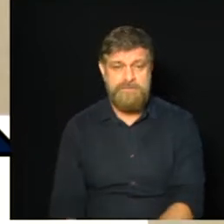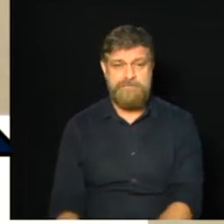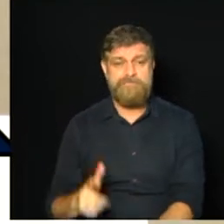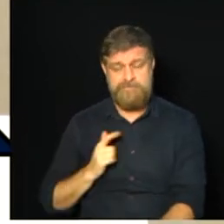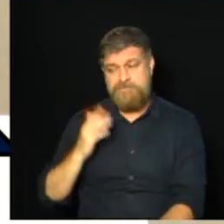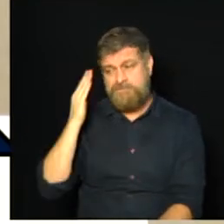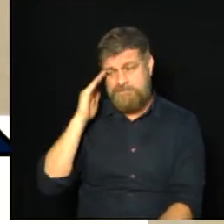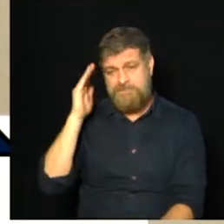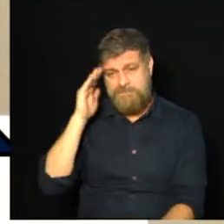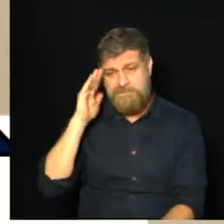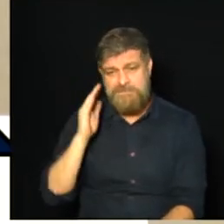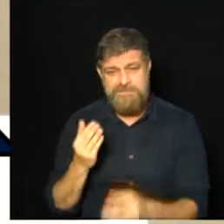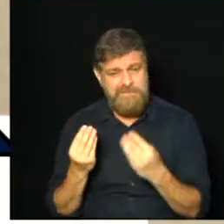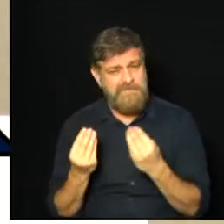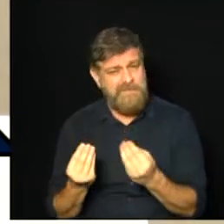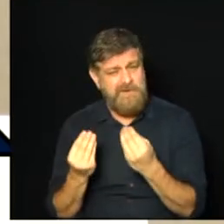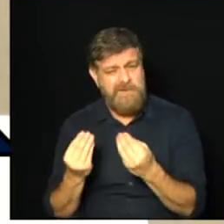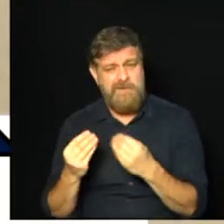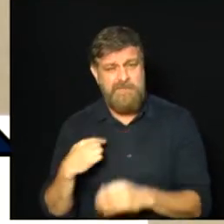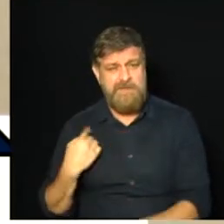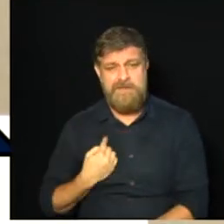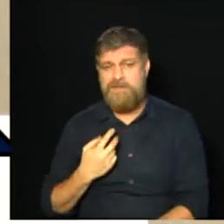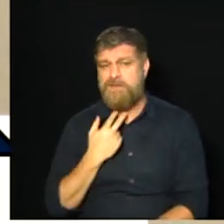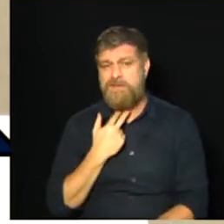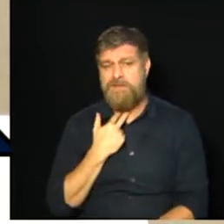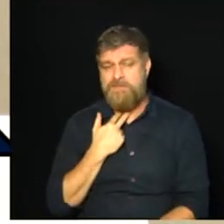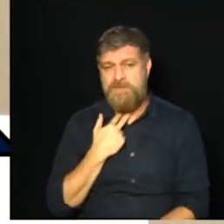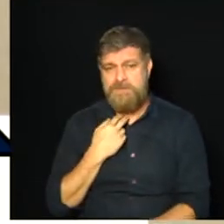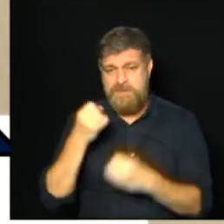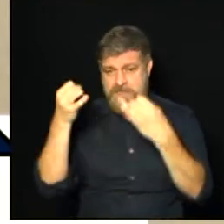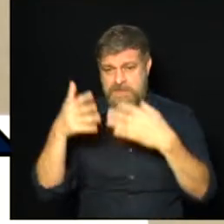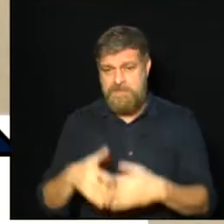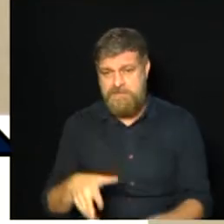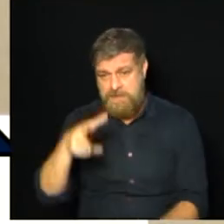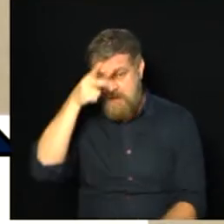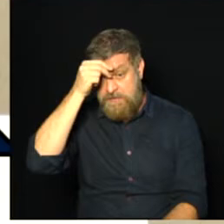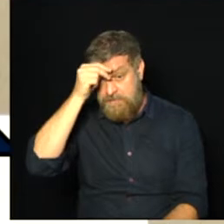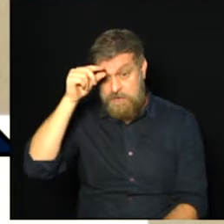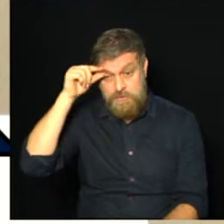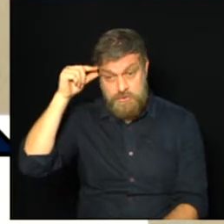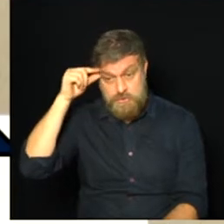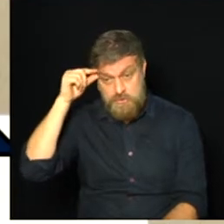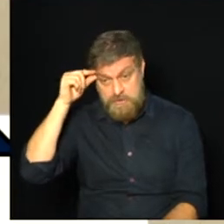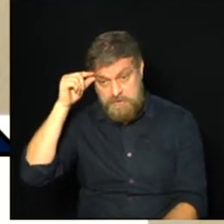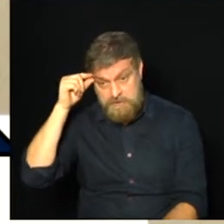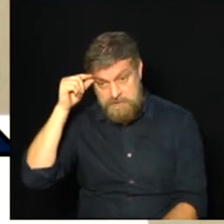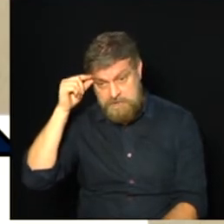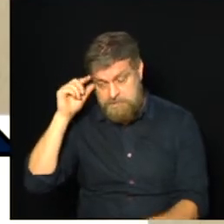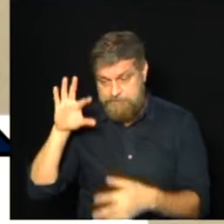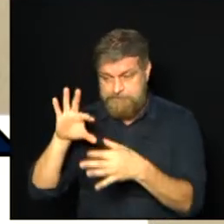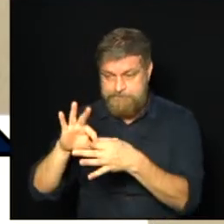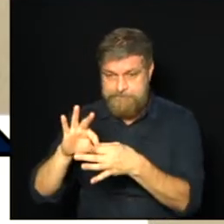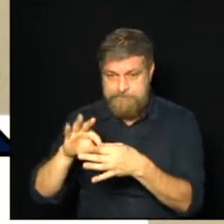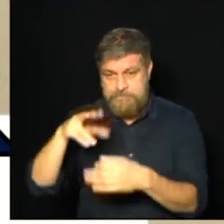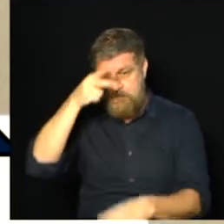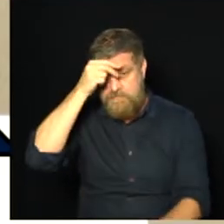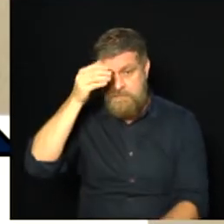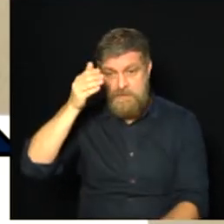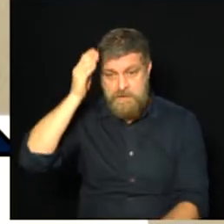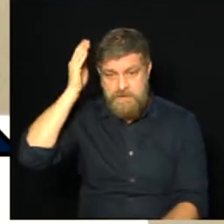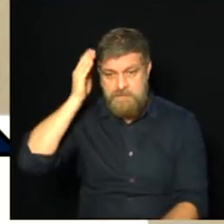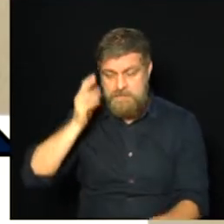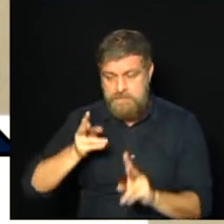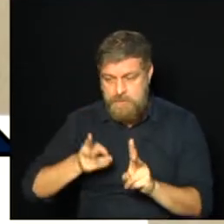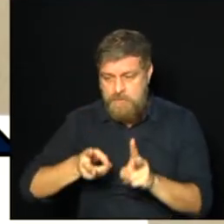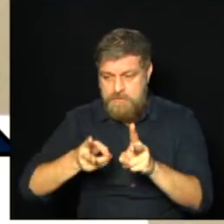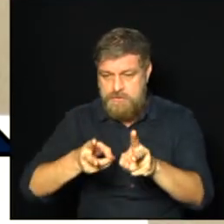compreensível, mas a gente também não pode negar que é um governo de continuidade. Então, o governo Jonas fez o seu sucessor, isso, para